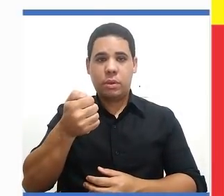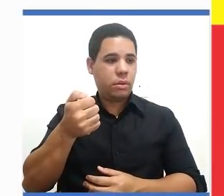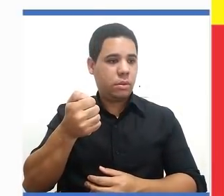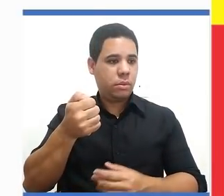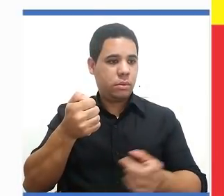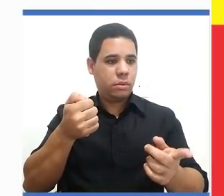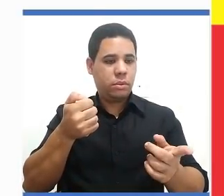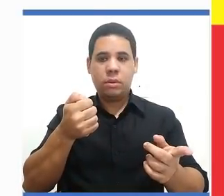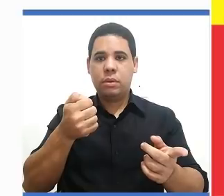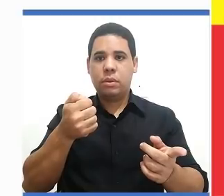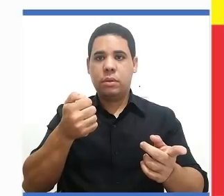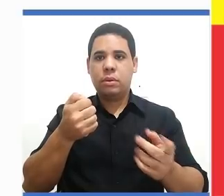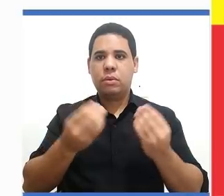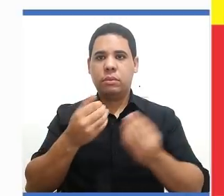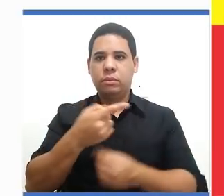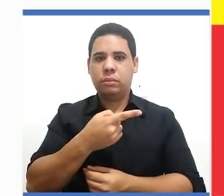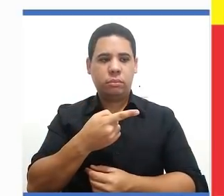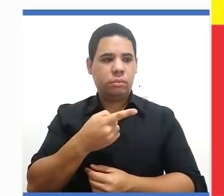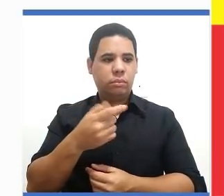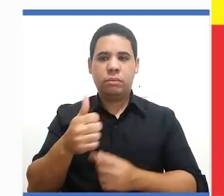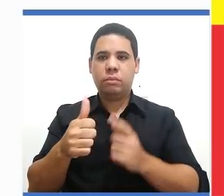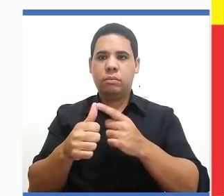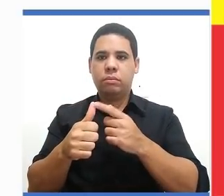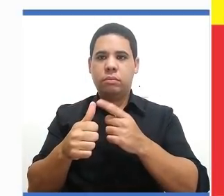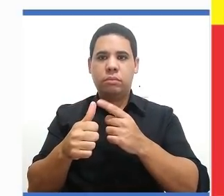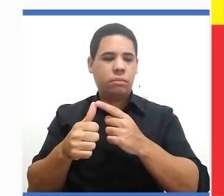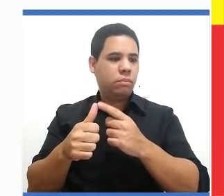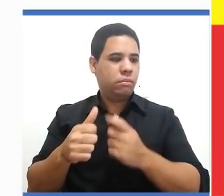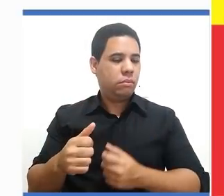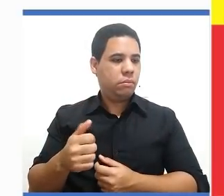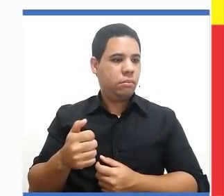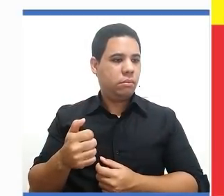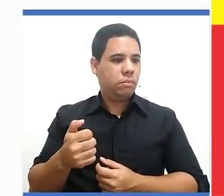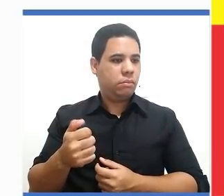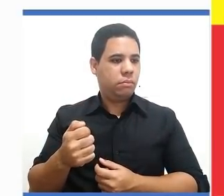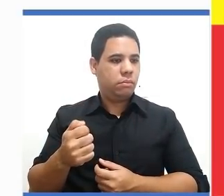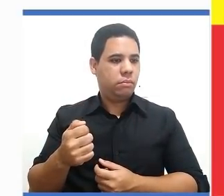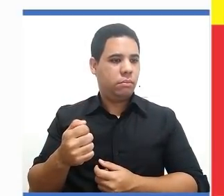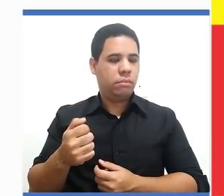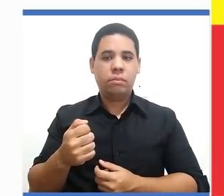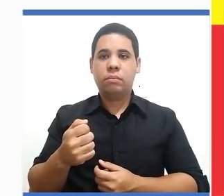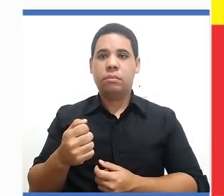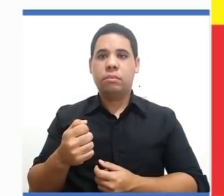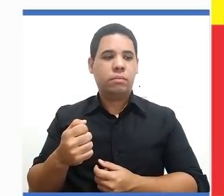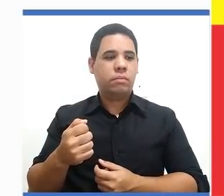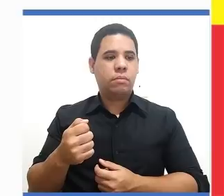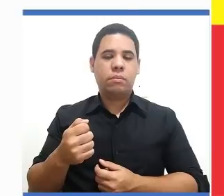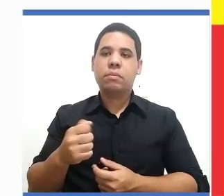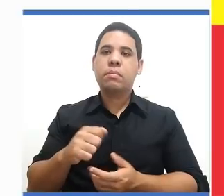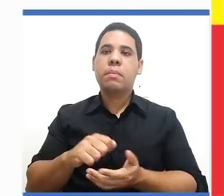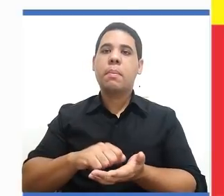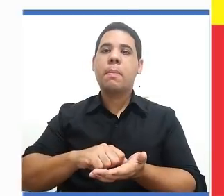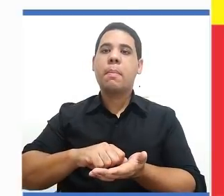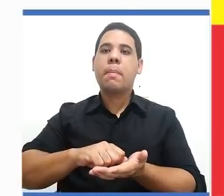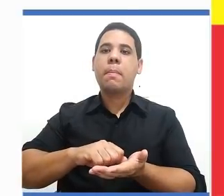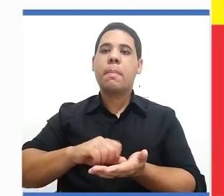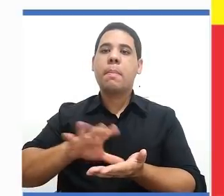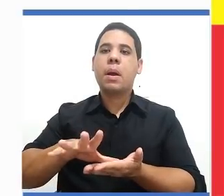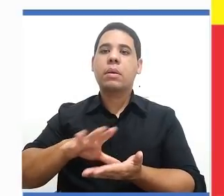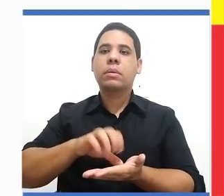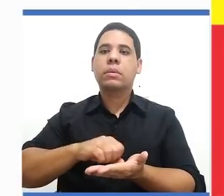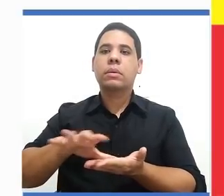Palmo, de um canto ao canto da palma, conforme está aí. O pé, nesse formato. A jarda,